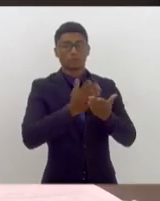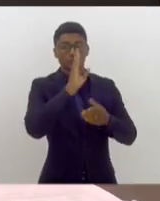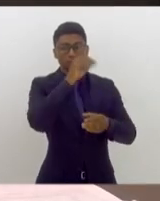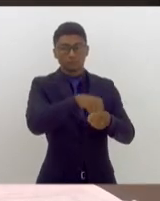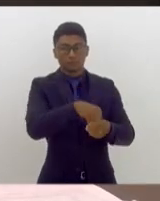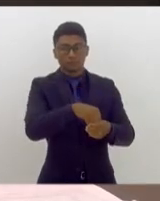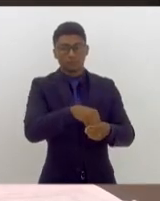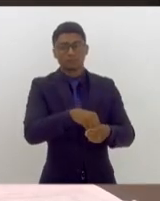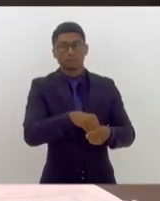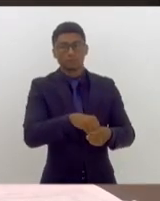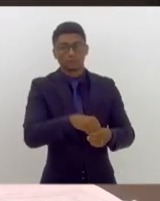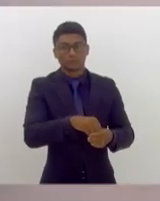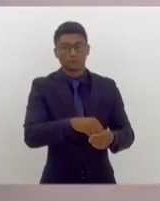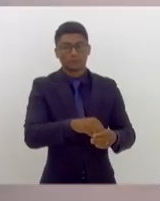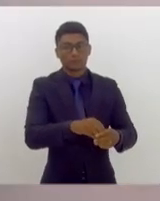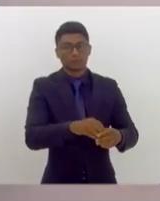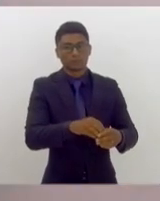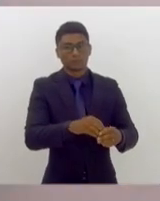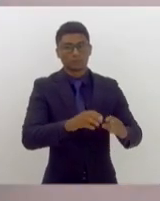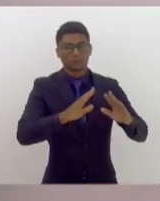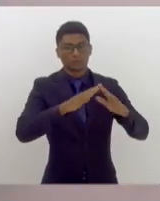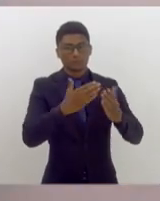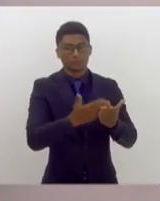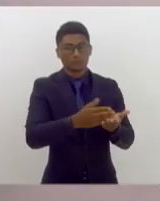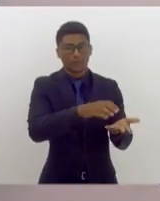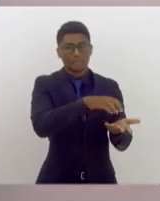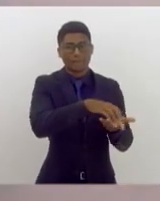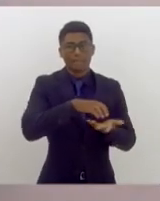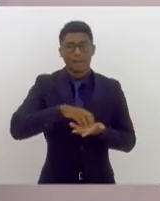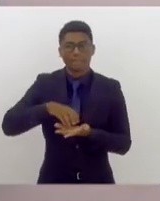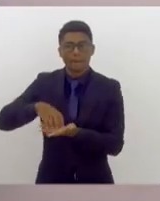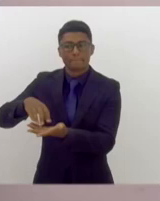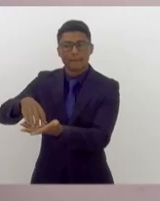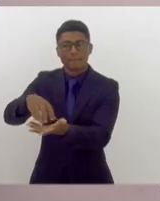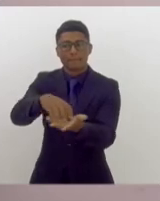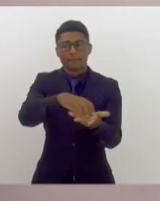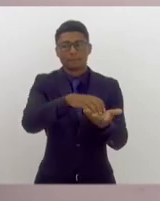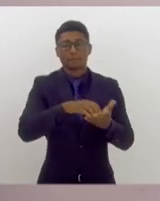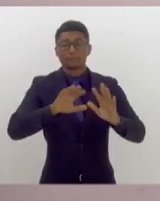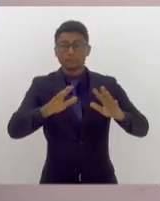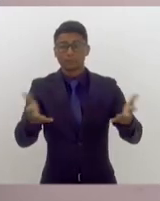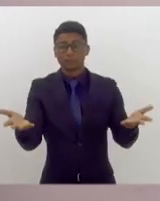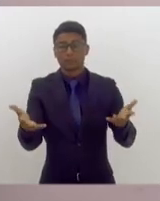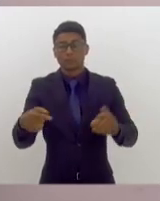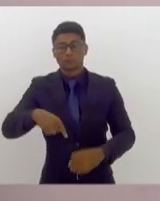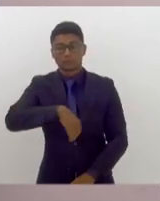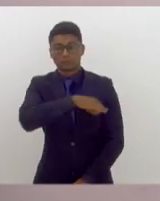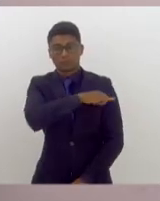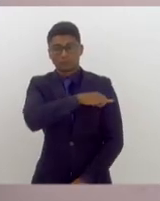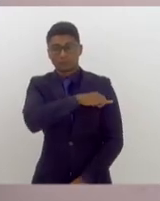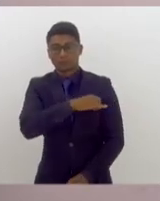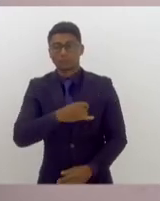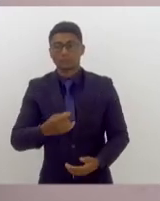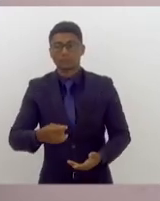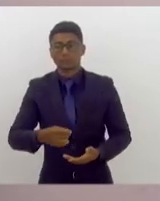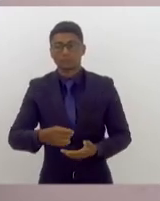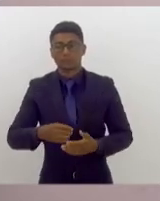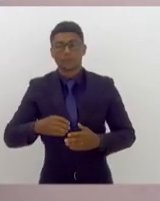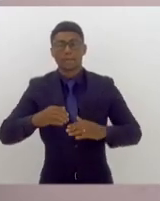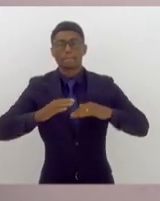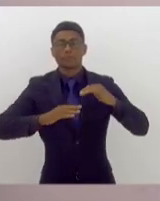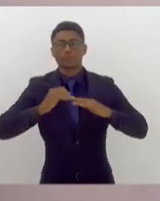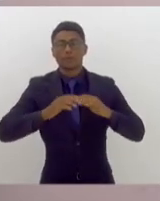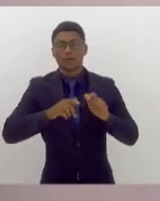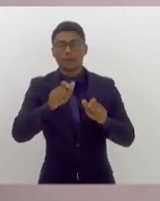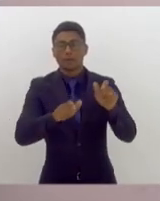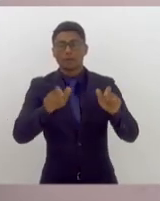equipamento que está distribuído, que está enraizado na sociedade. Mas hoje, aqui no estado do Rio de Janeiro, completa falta de profissionais,